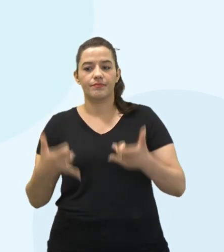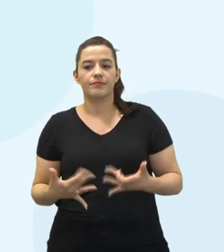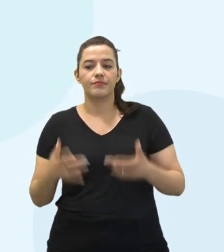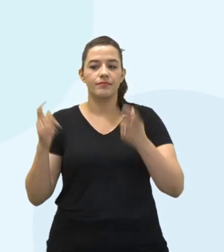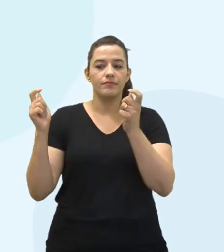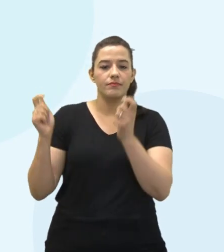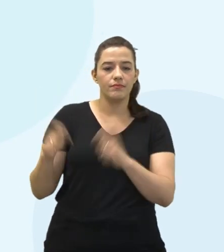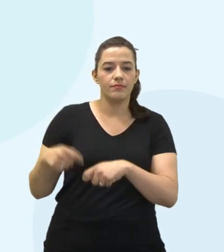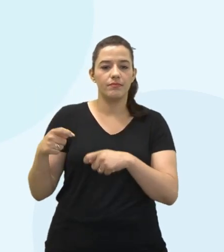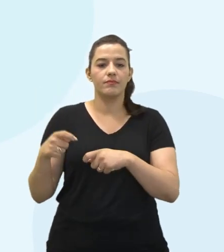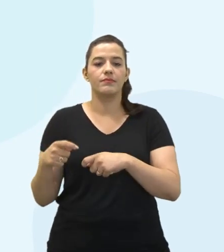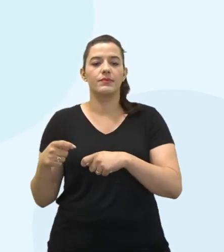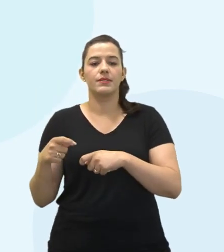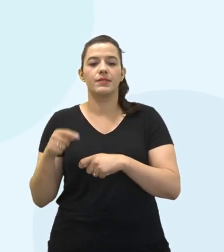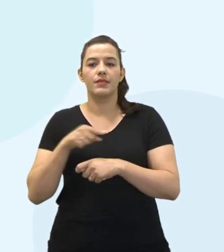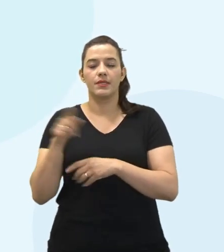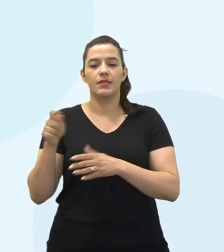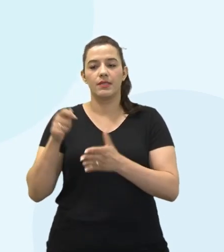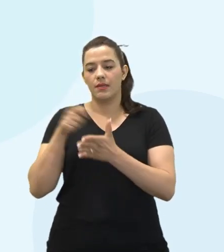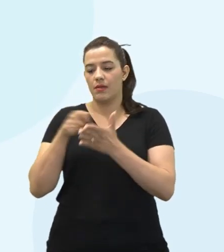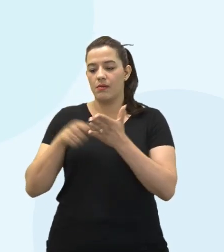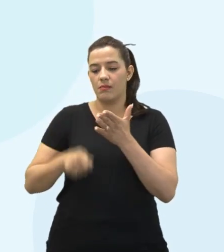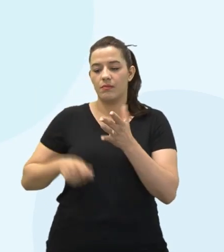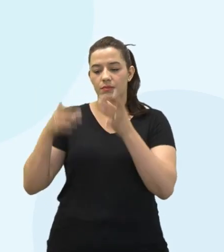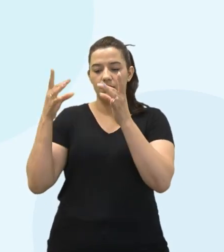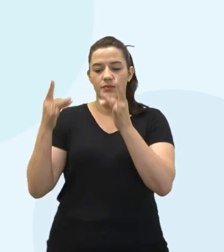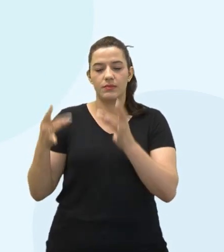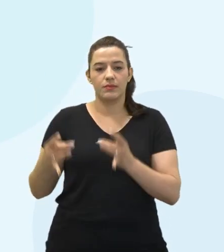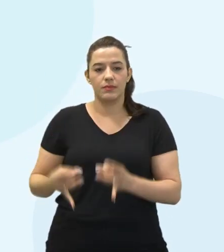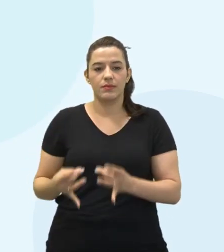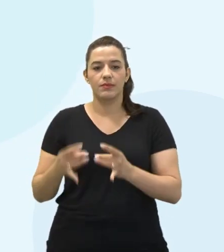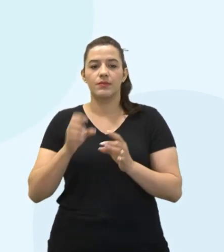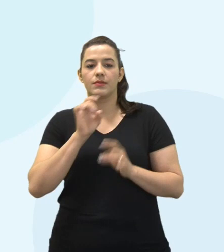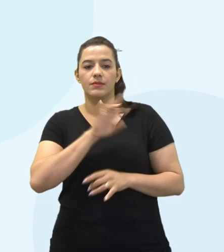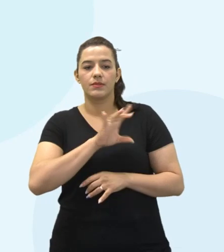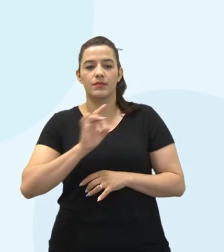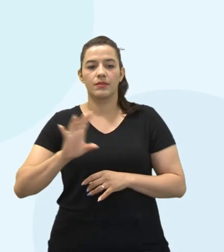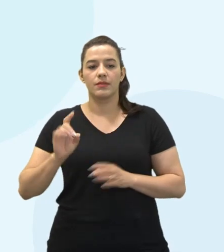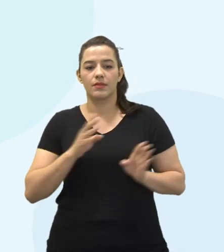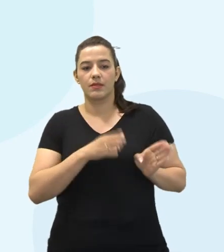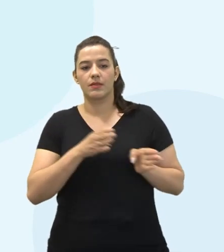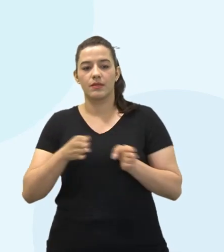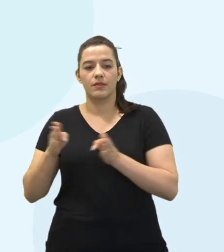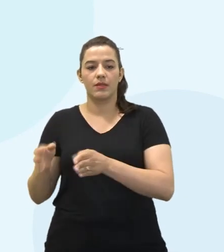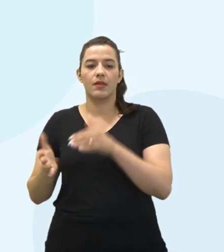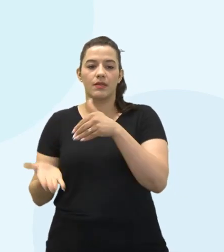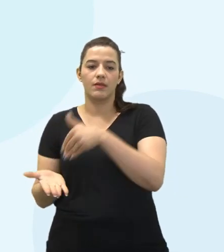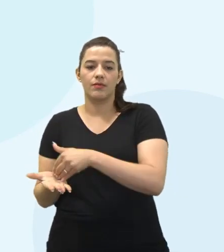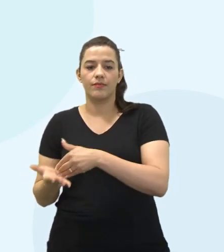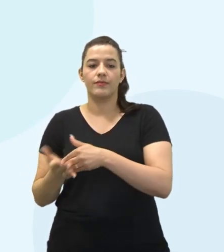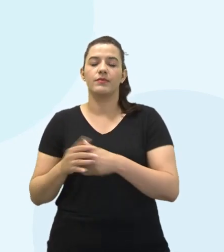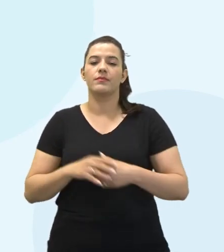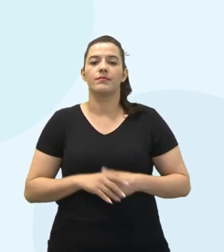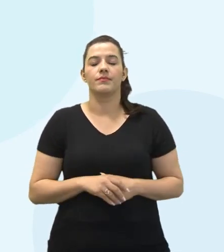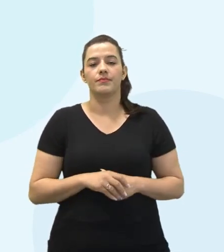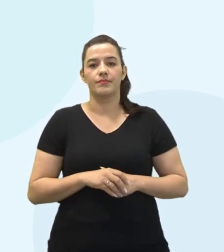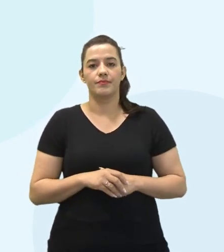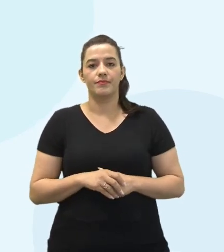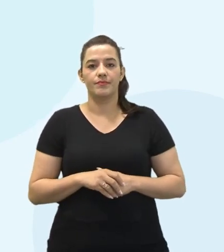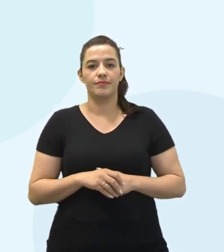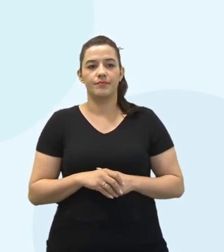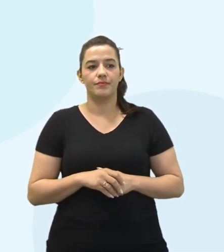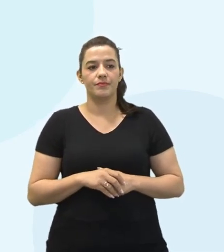condições de escrever todos os as etapas até o fim da sua resolução